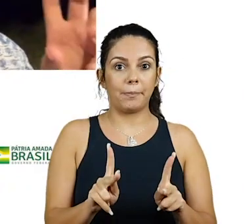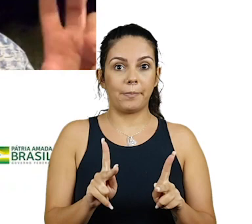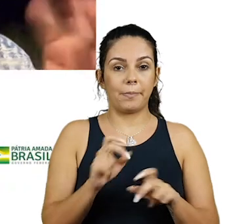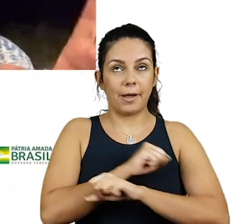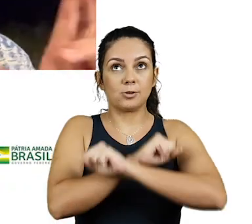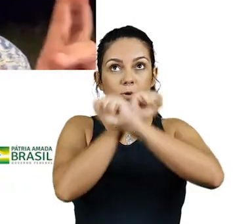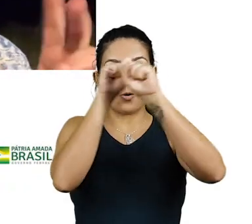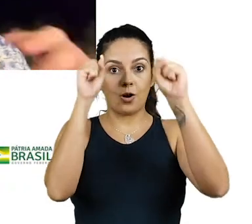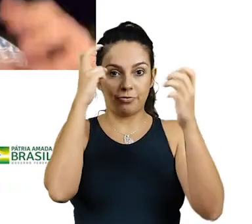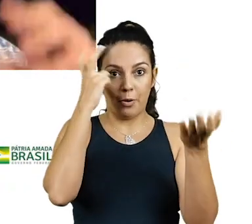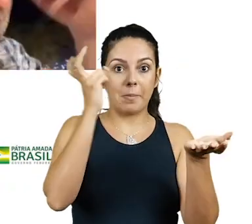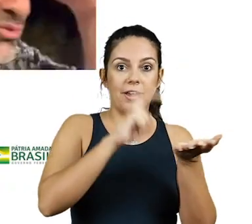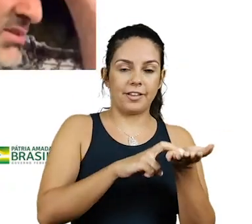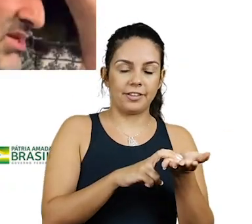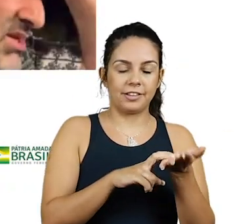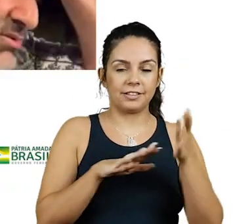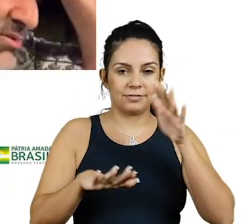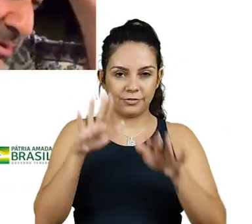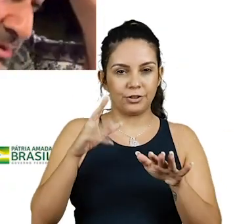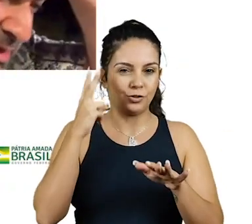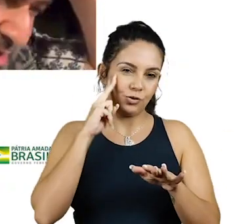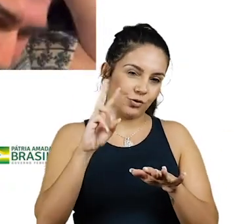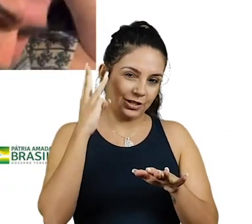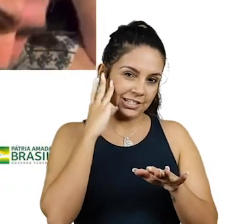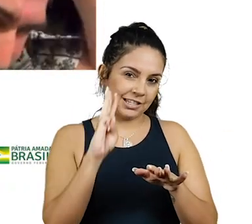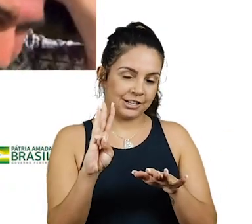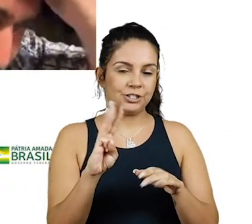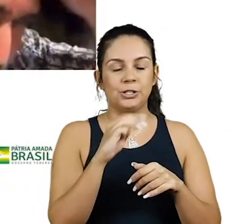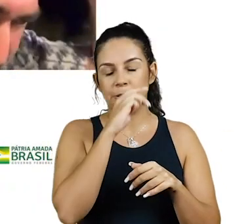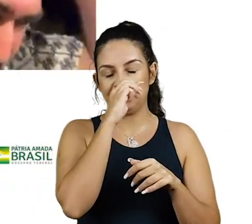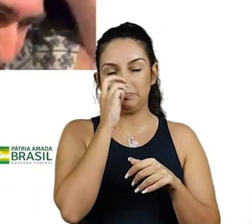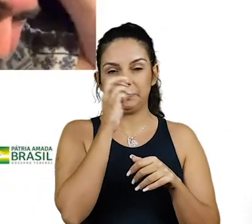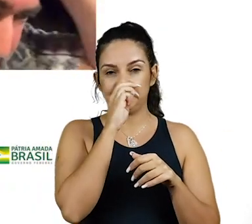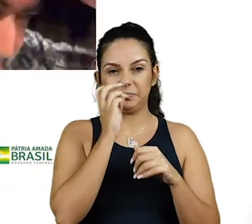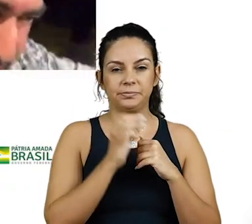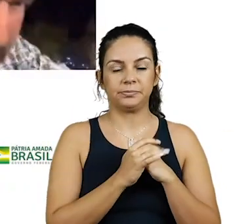aí, o que me dava trabalho, às vezes ficar 2, 3 dias, eu falei, não, vem cá.